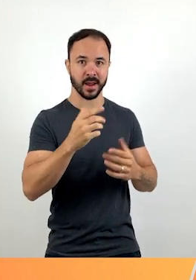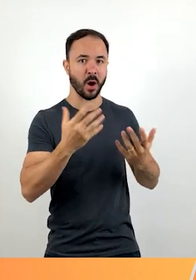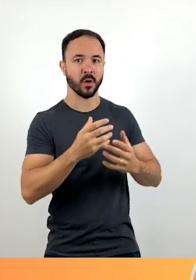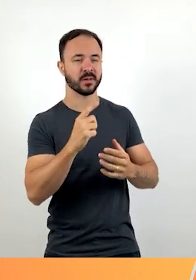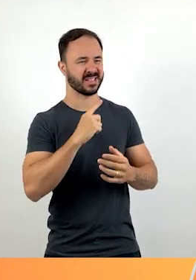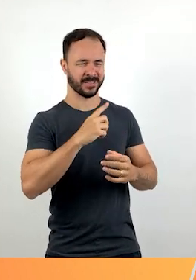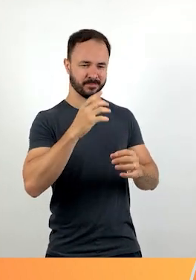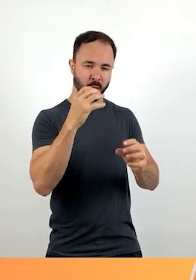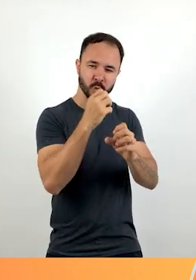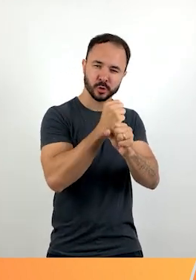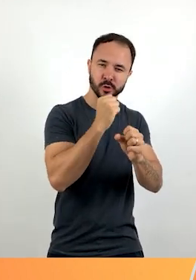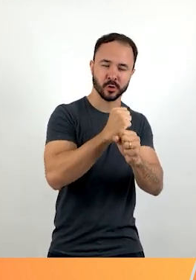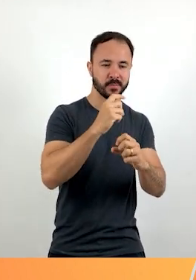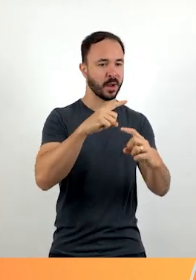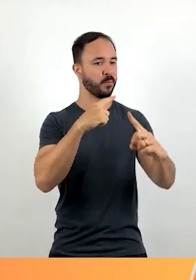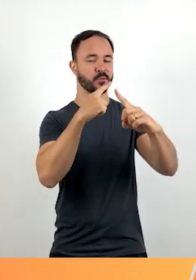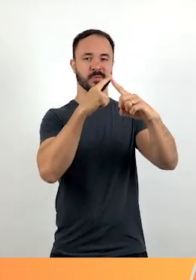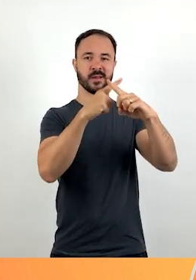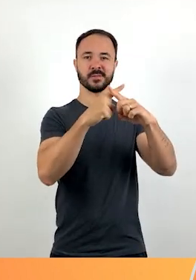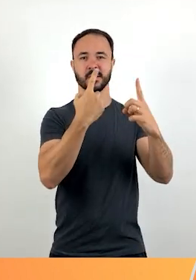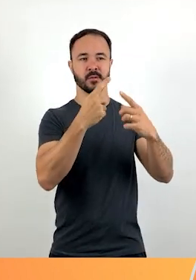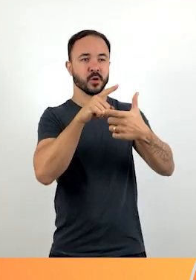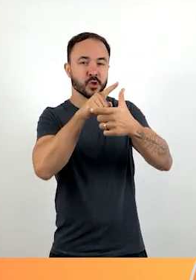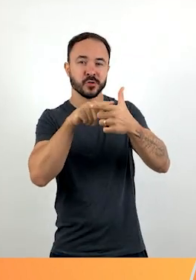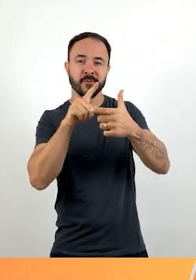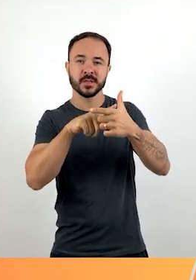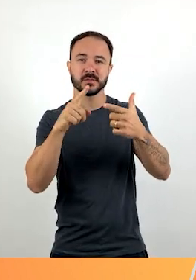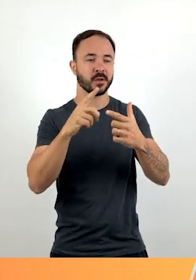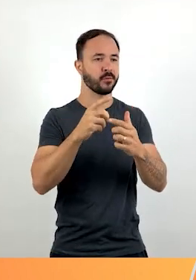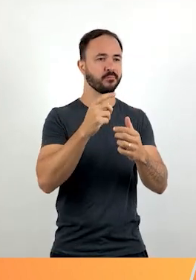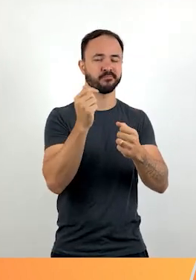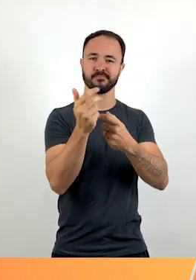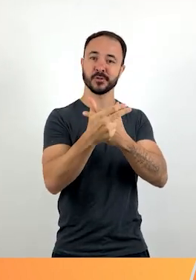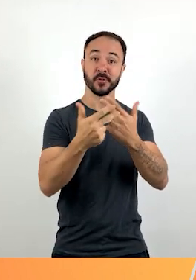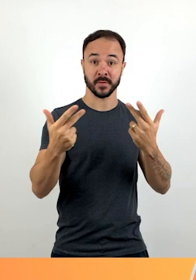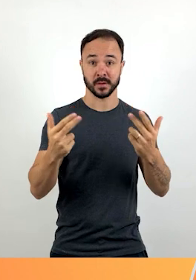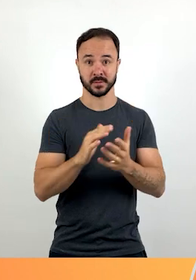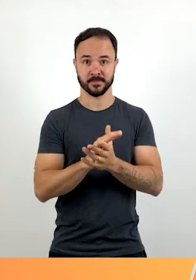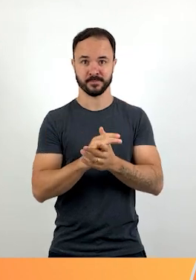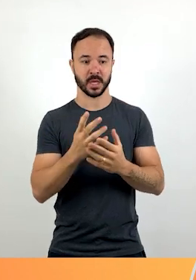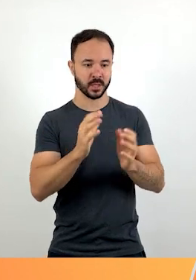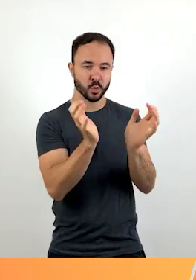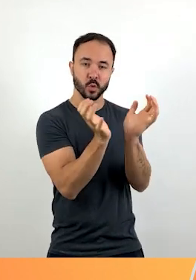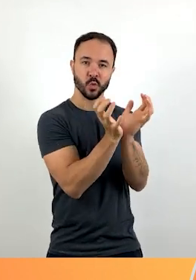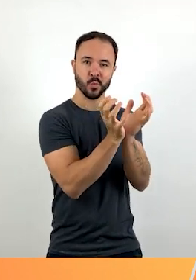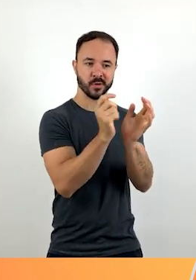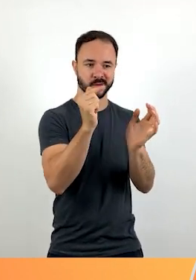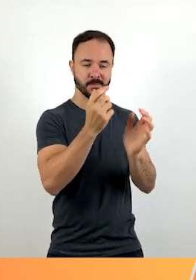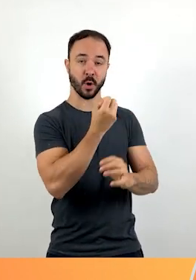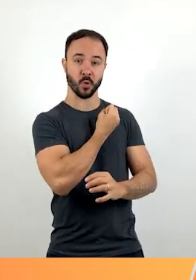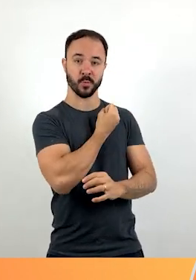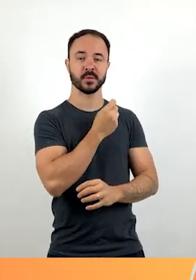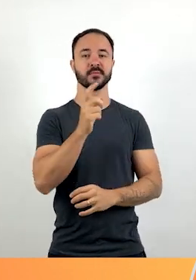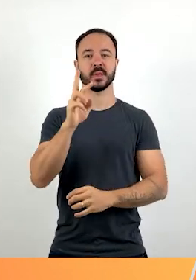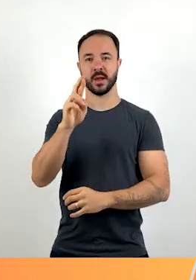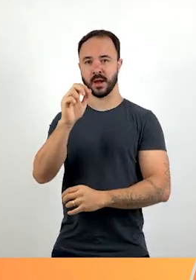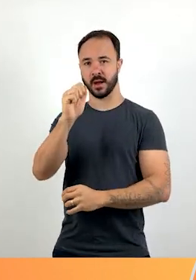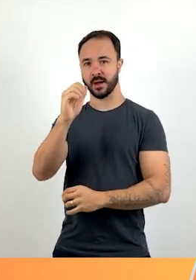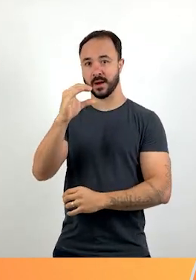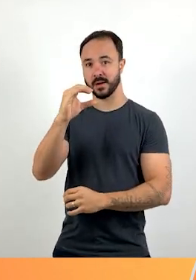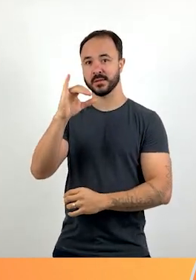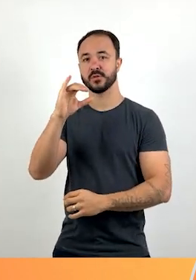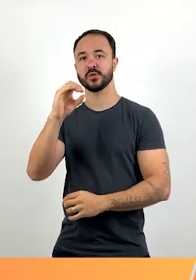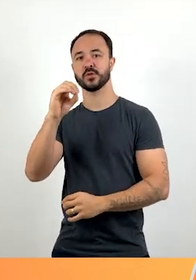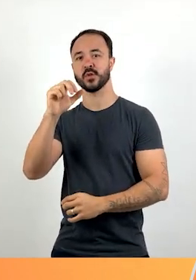subtração, multiplicação, divisão, no conjunto dos números racionais, né? E aí a gente sabe que no conjunto dos